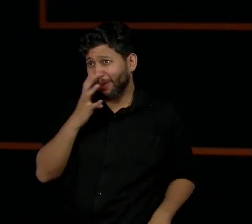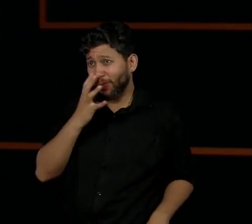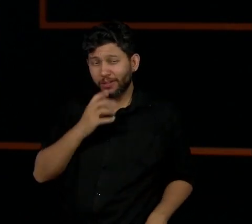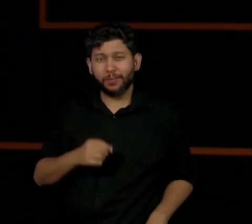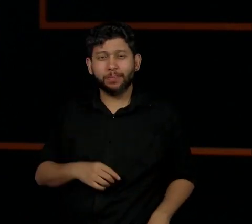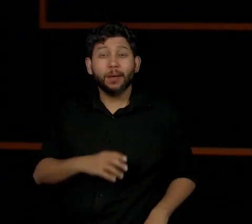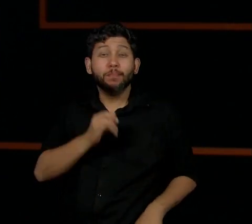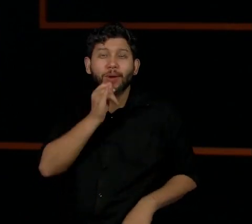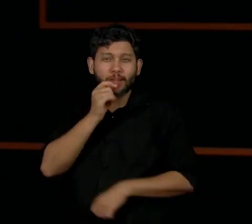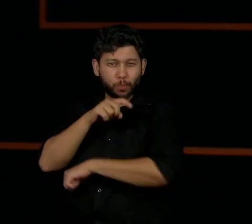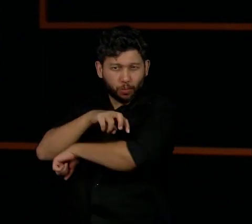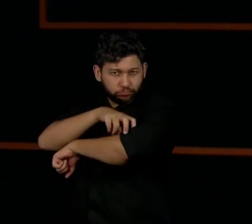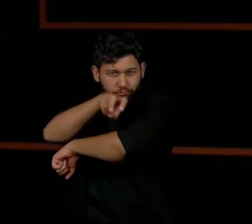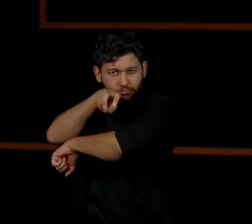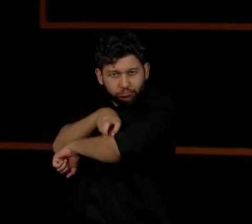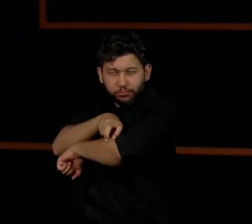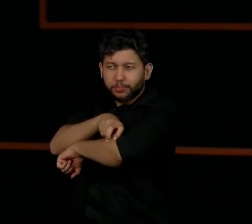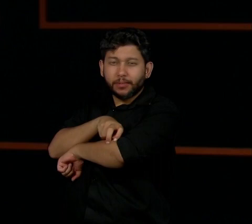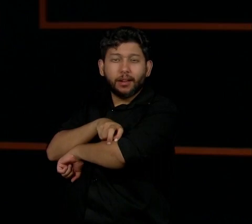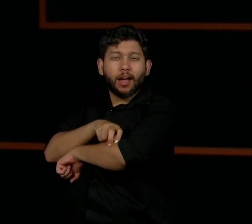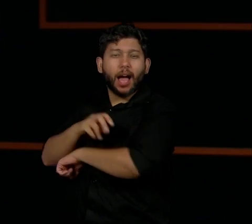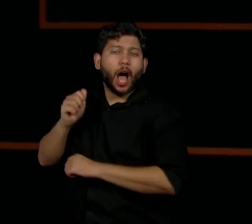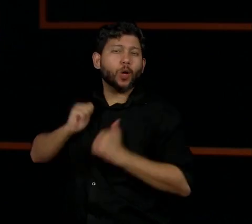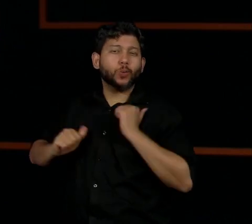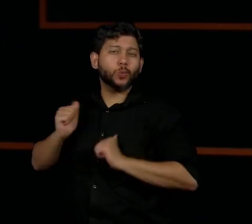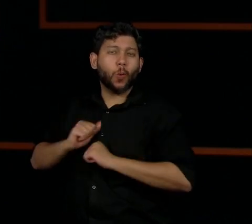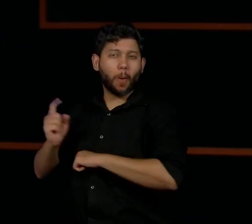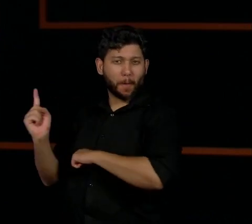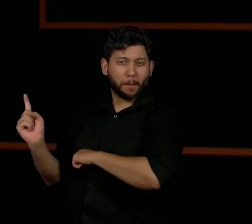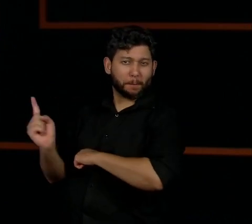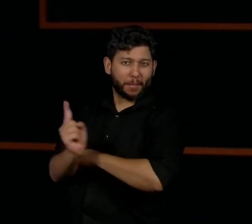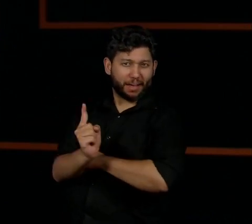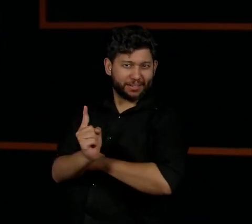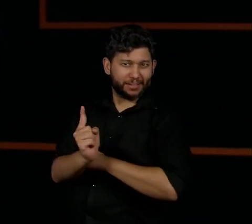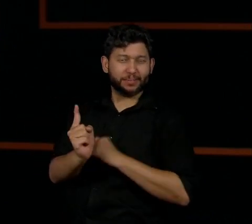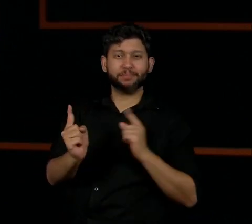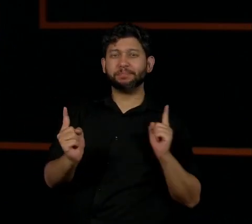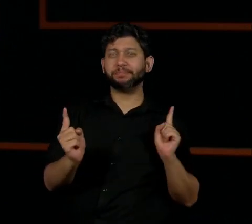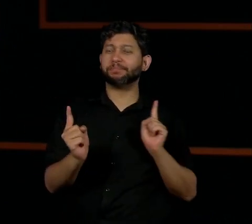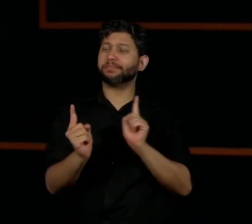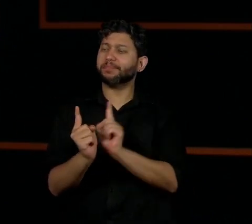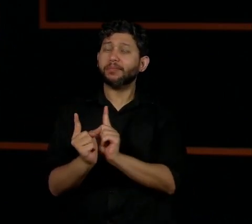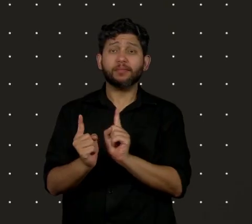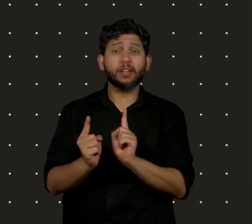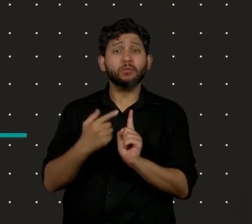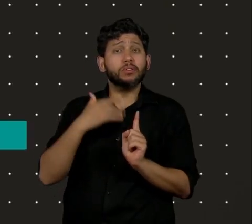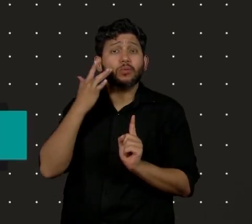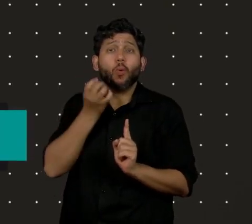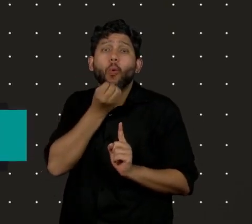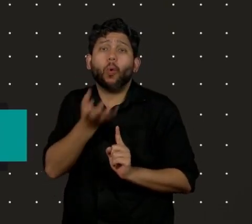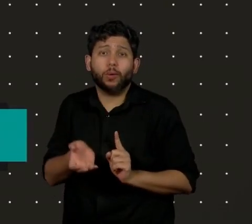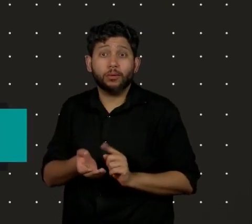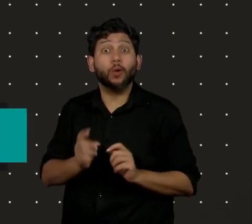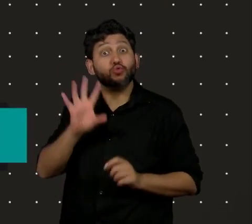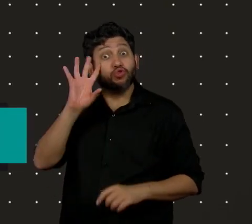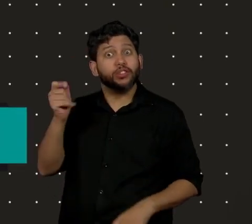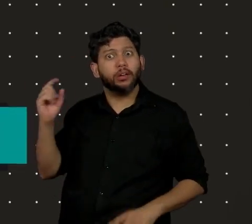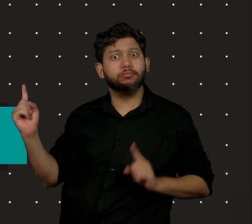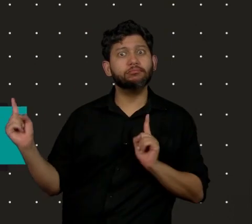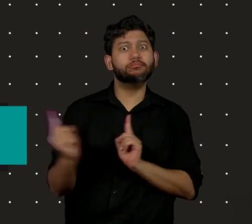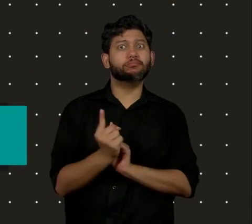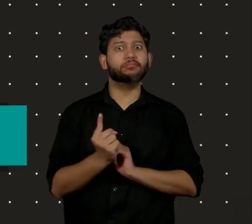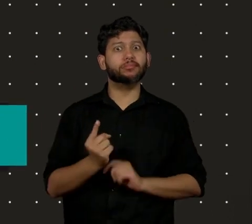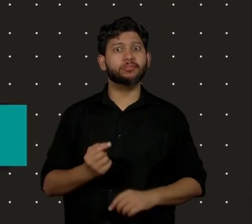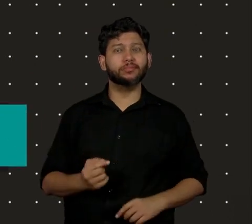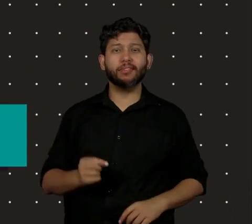se eu falo, não sei se eu conto a minha história, o meu lamento, e um dia aparece Sérgio Chapelin e sorri para mim. Sorri para mim do nada. Eu